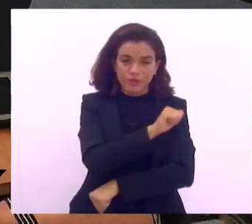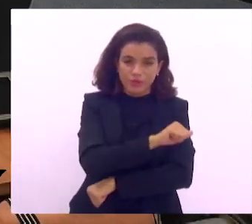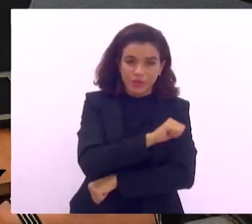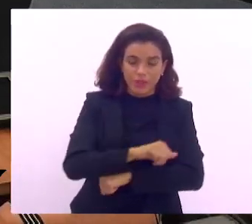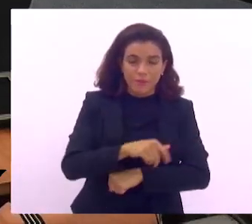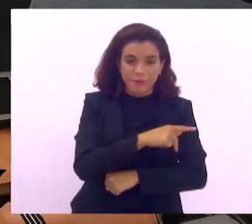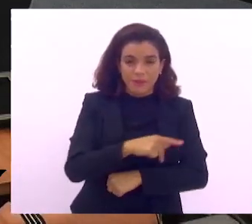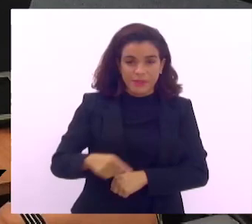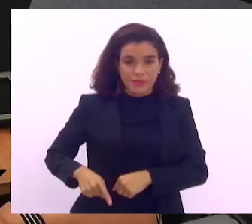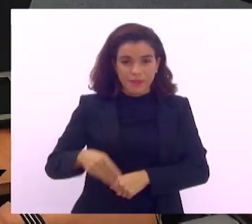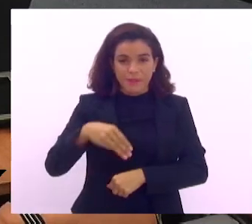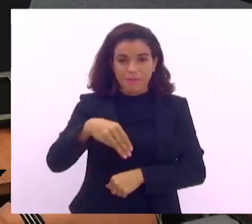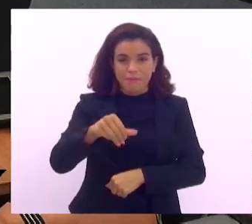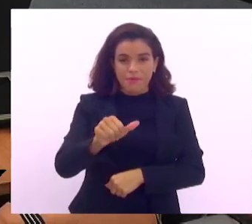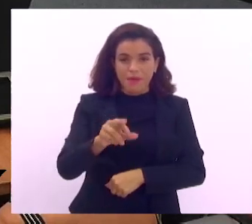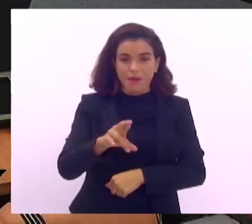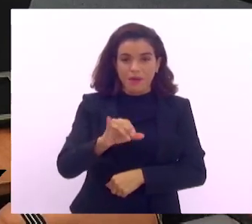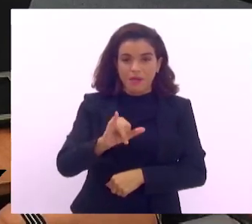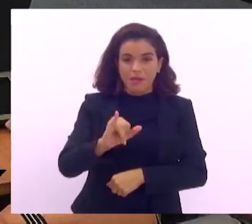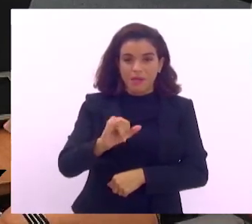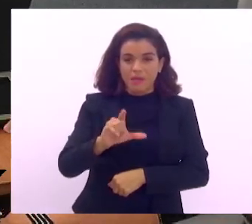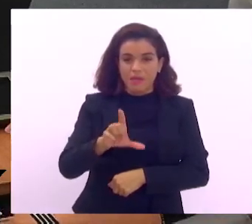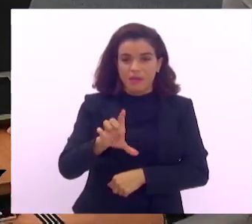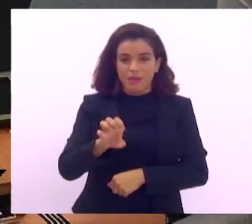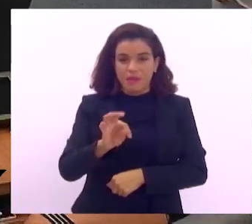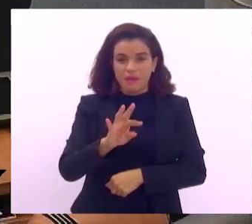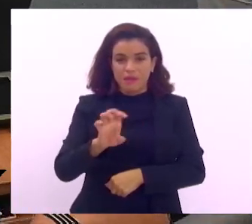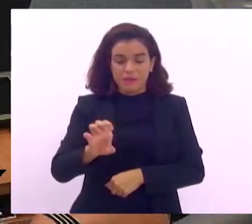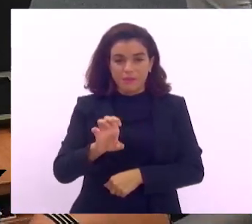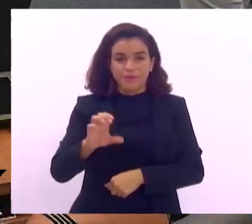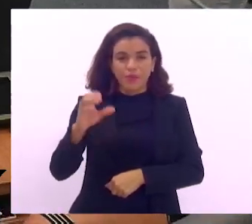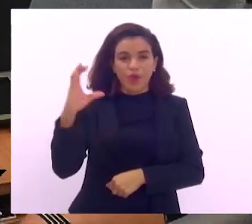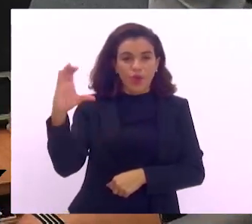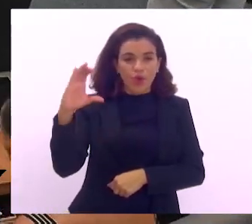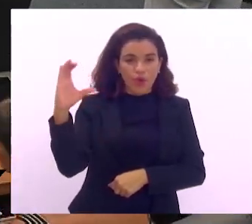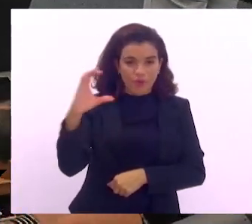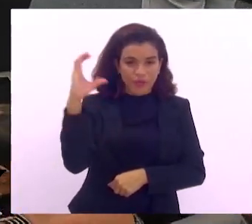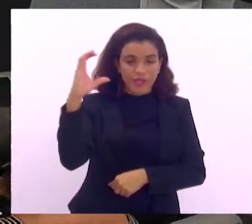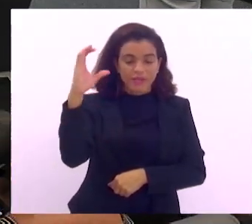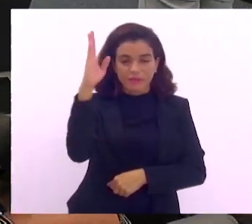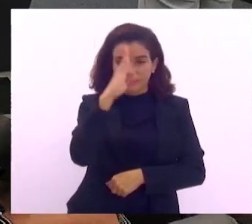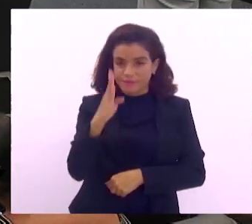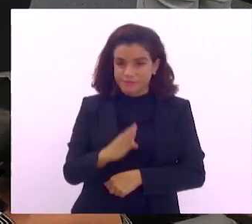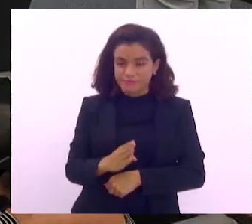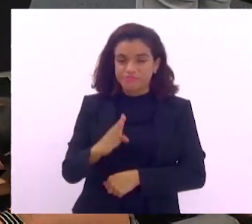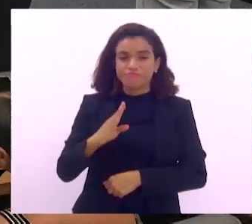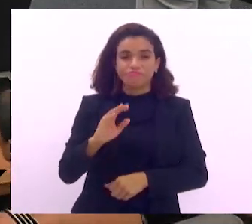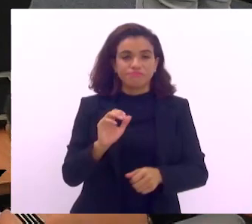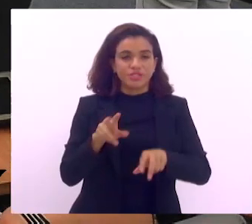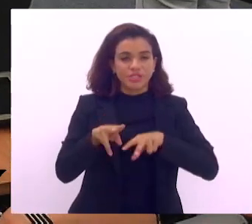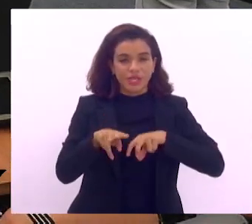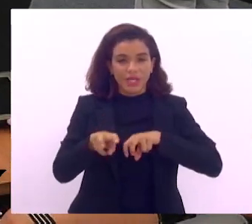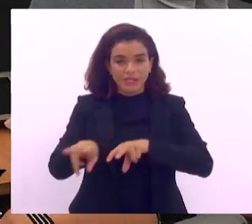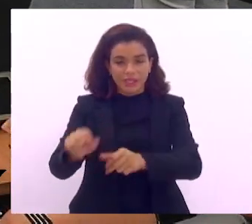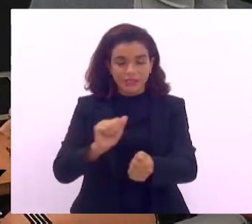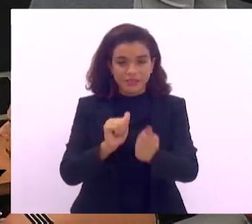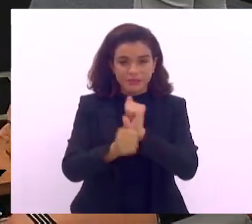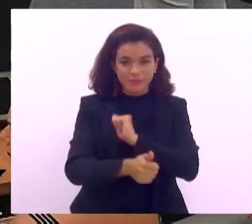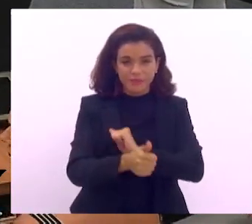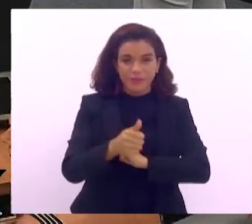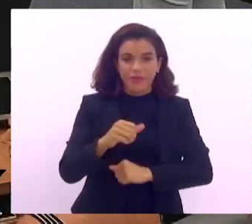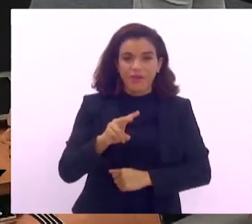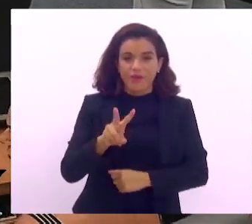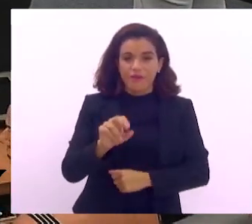senhora Marilete de Oliveira, Confederação Brasileira de Atletismo, presidente, senhor Valmir Mota